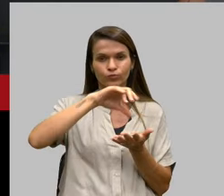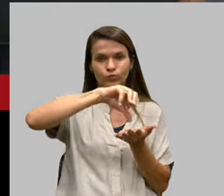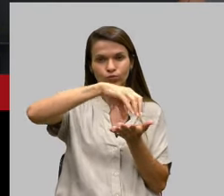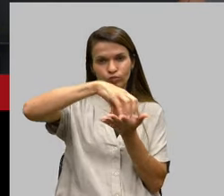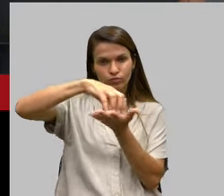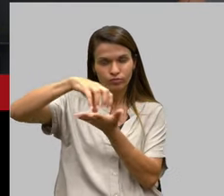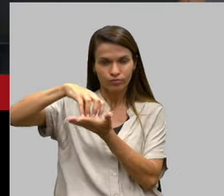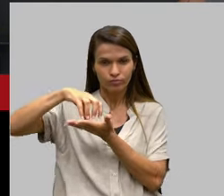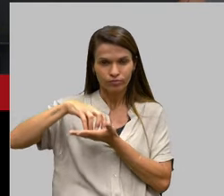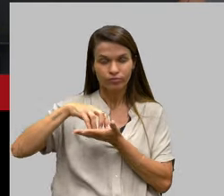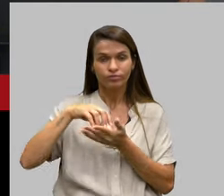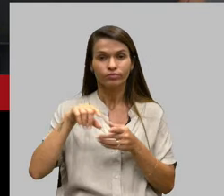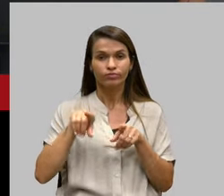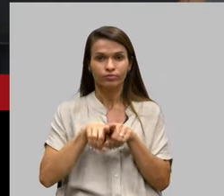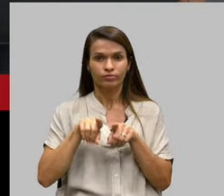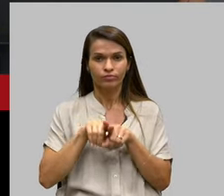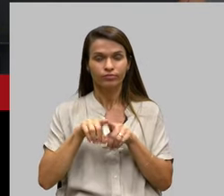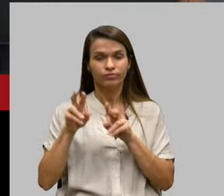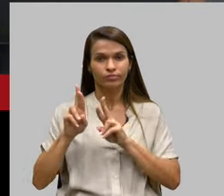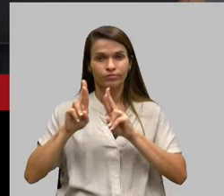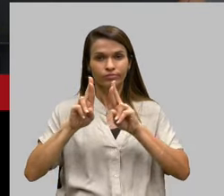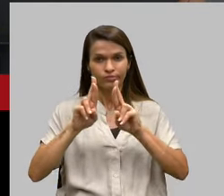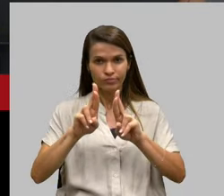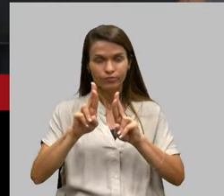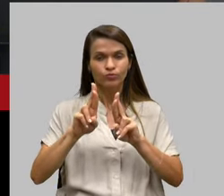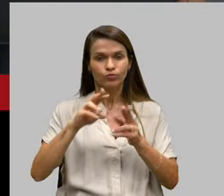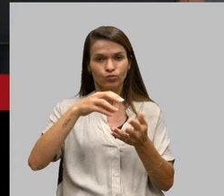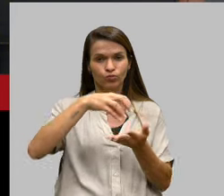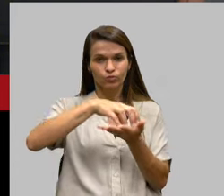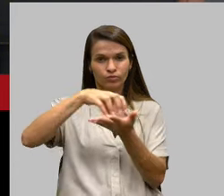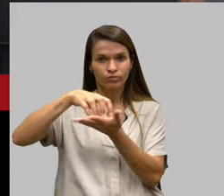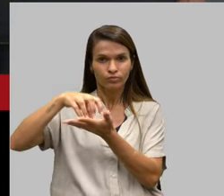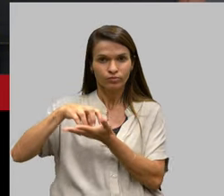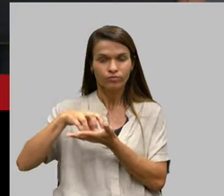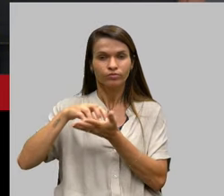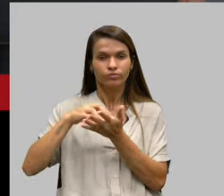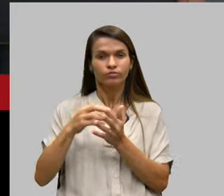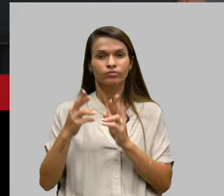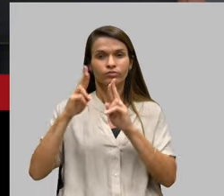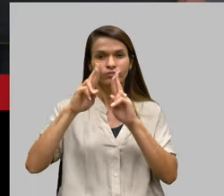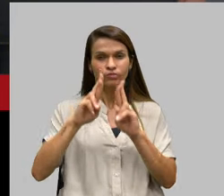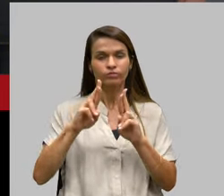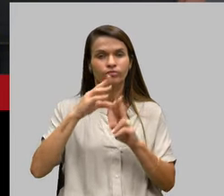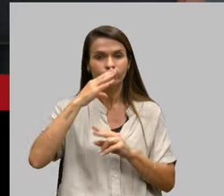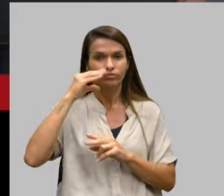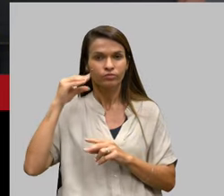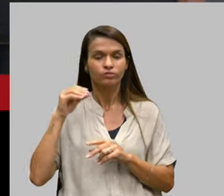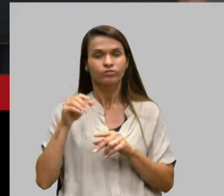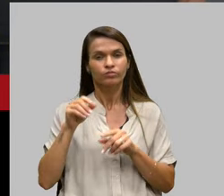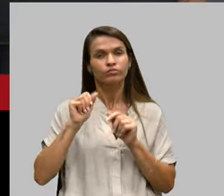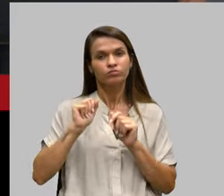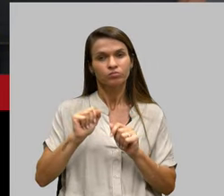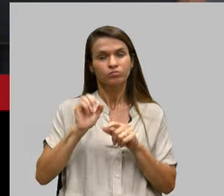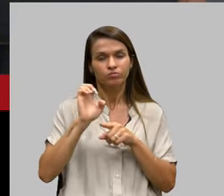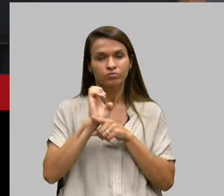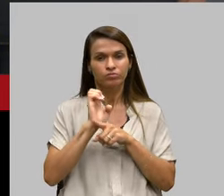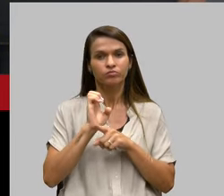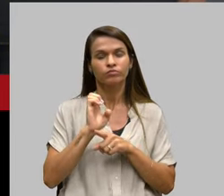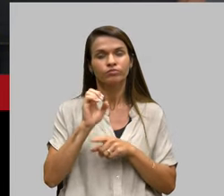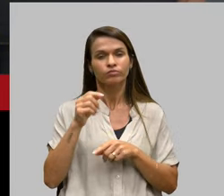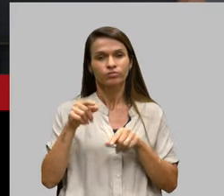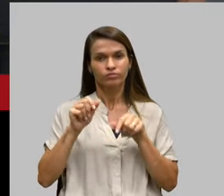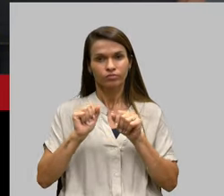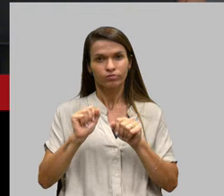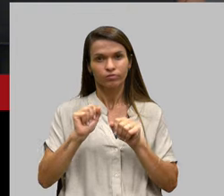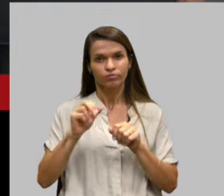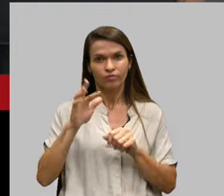inclusive com os representantes com os órgãos que representam os servidores sejam Os Federais fon Cat sej os estaduais por meio